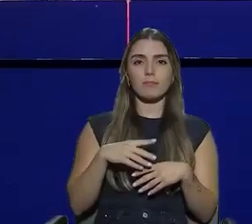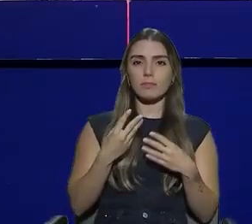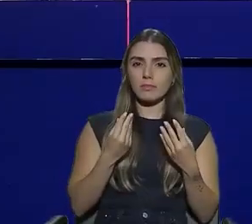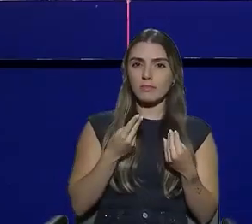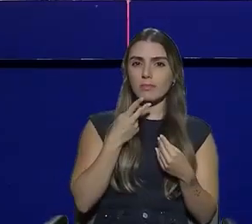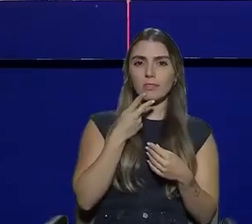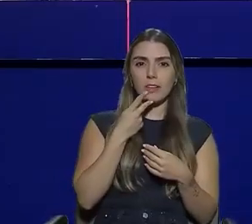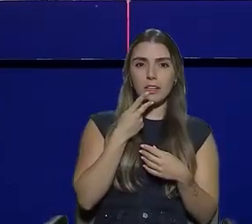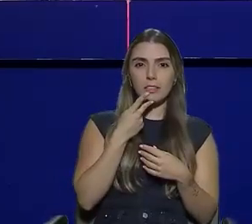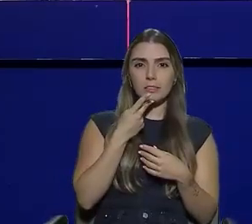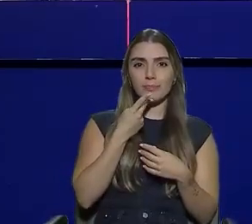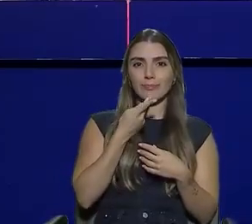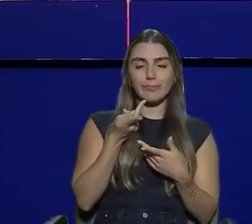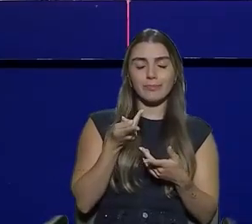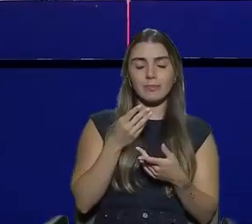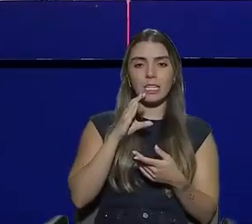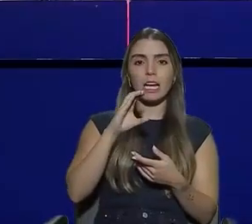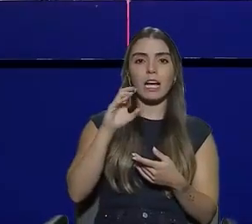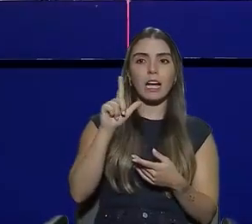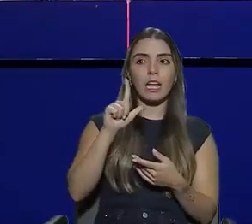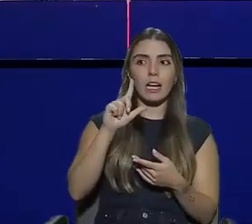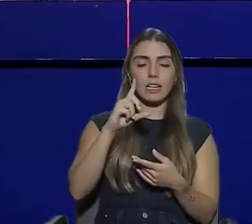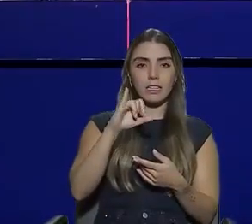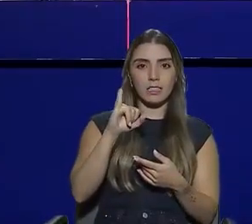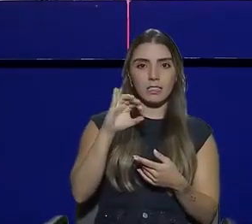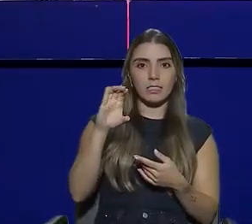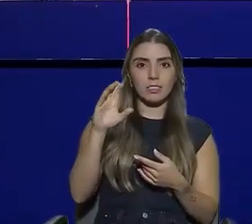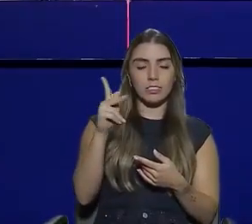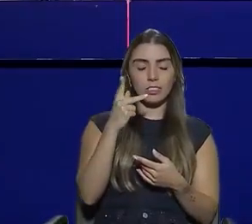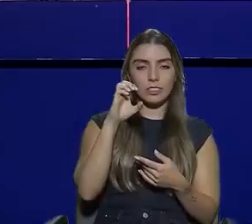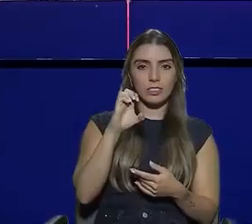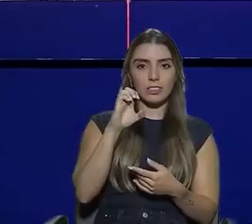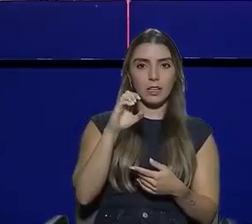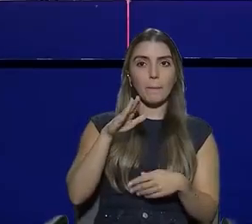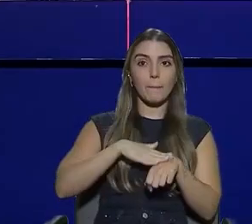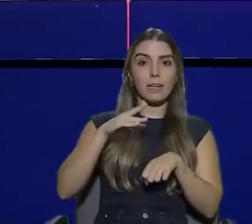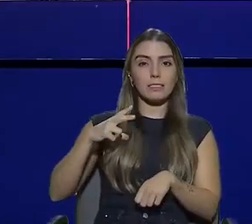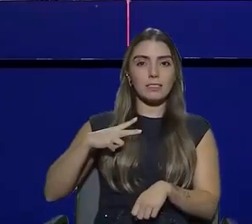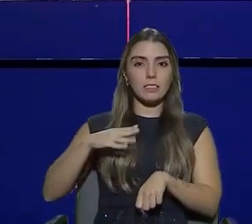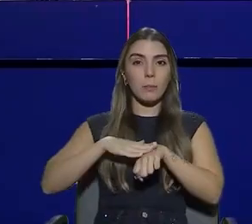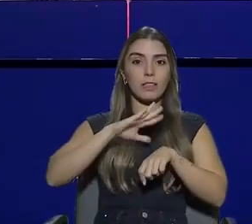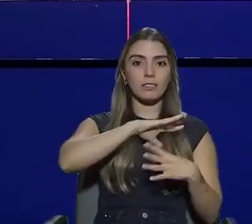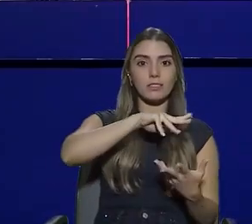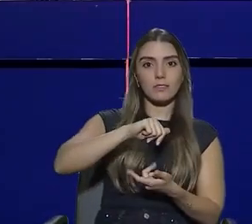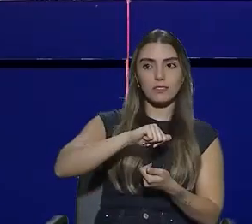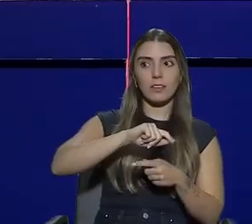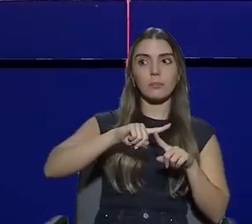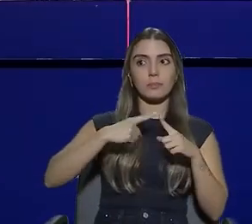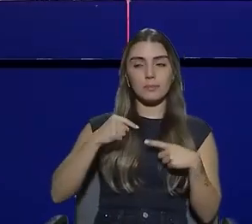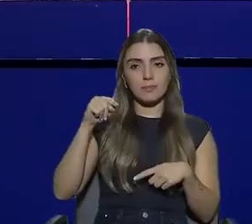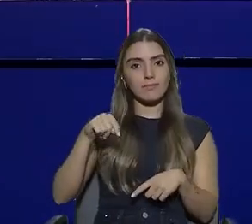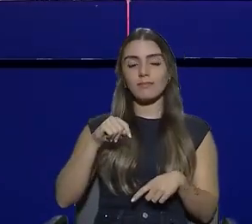cabelos grisalhos e curtos apenas nas laterais da cabeça. Possui barba de mesmo tom. Ele traja camisa cinza e leva no